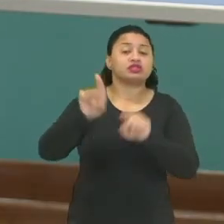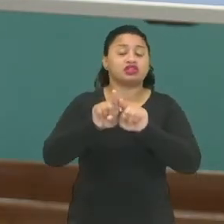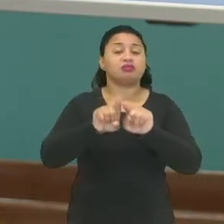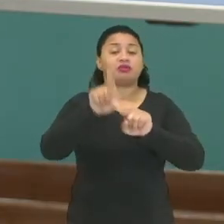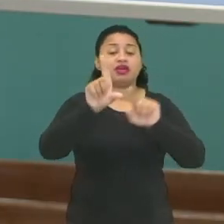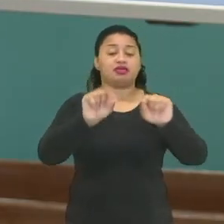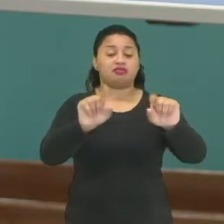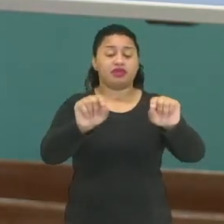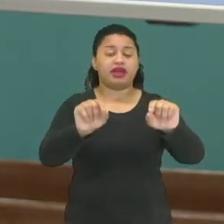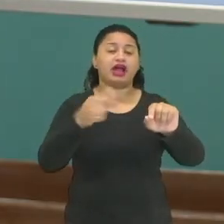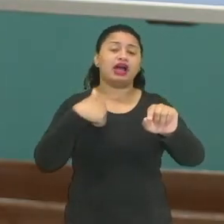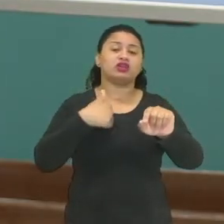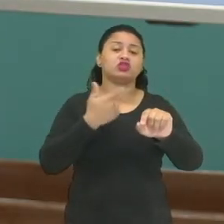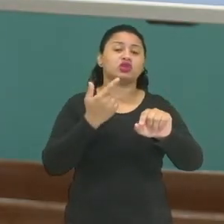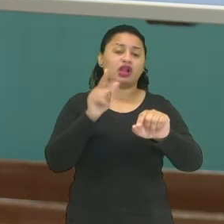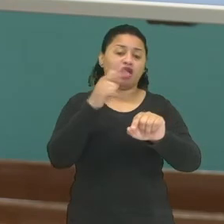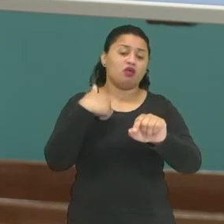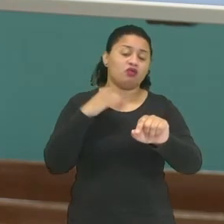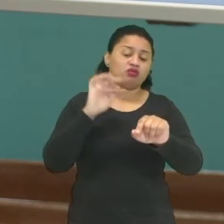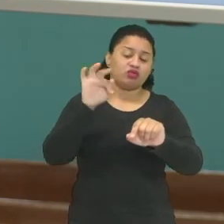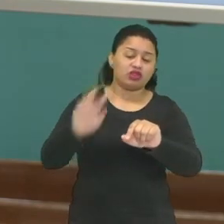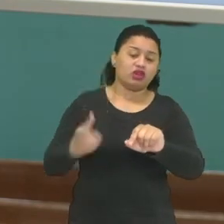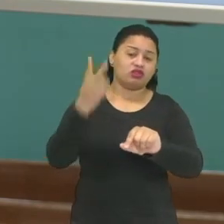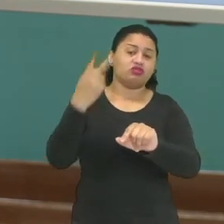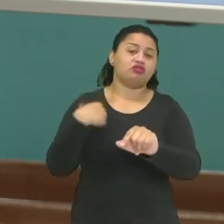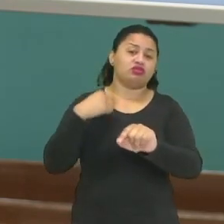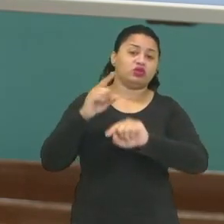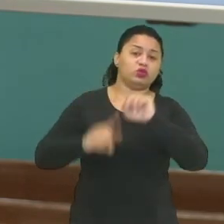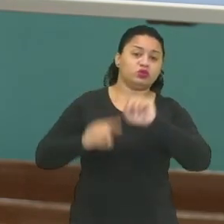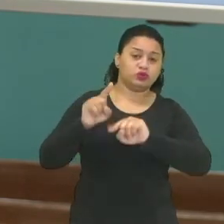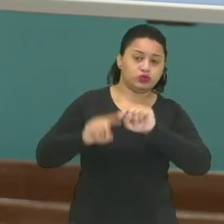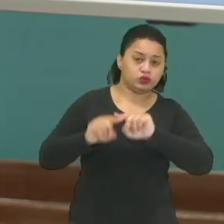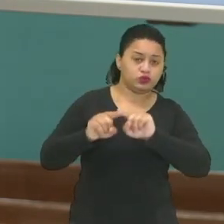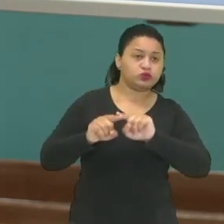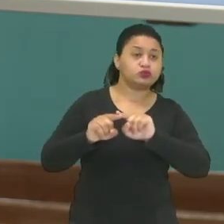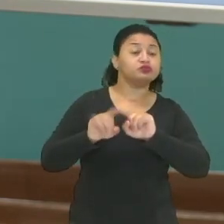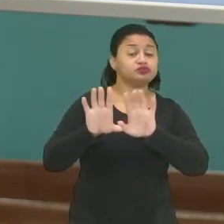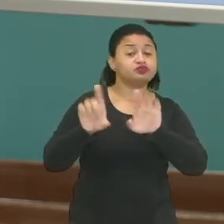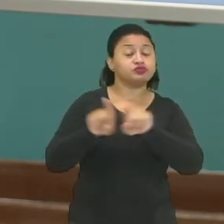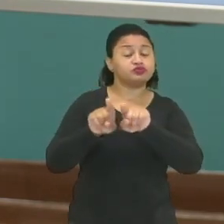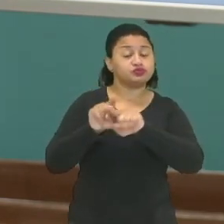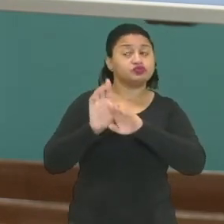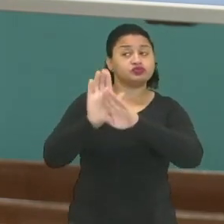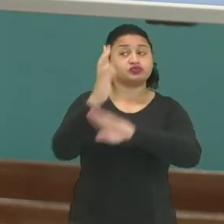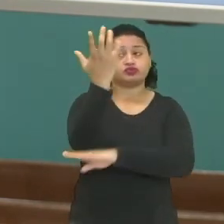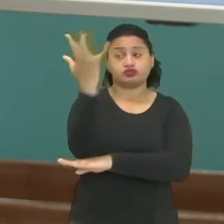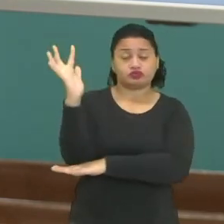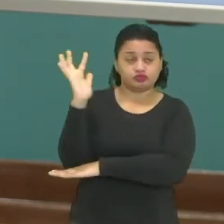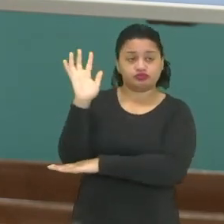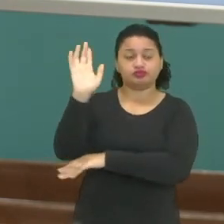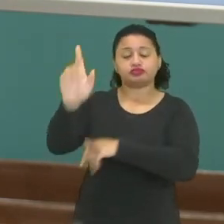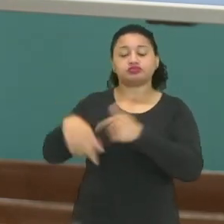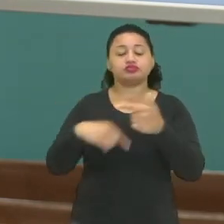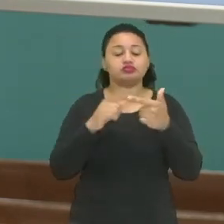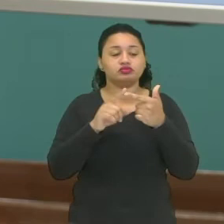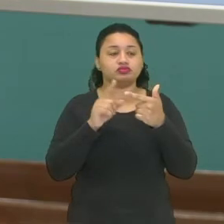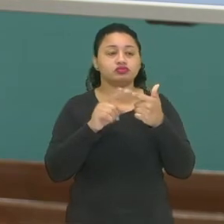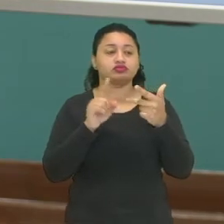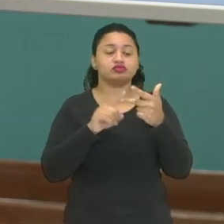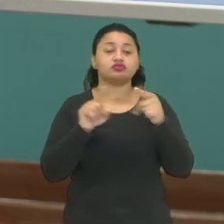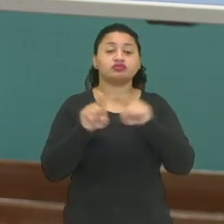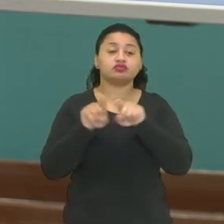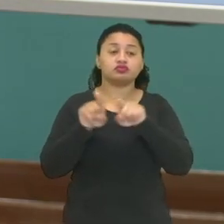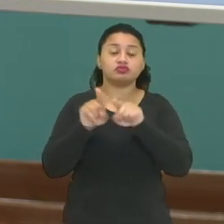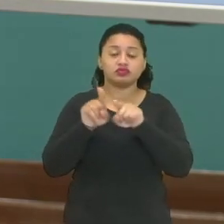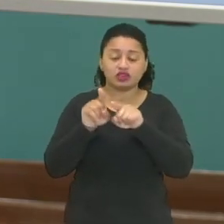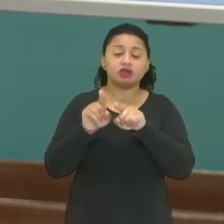custo final da produção ou transporte, ok? Além de contribuir para o meio ambiente. Assim como também, olha aqui, o transporte